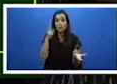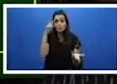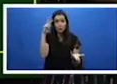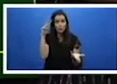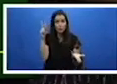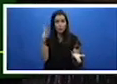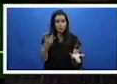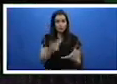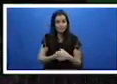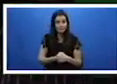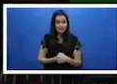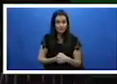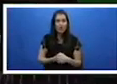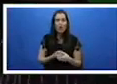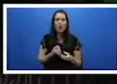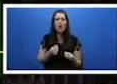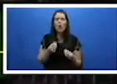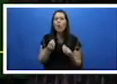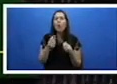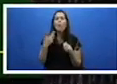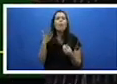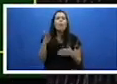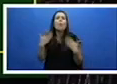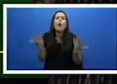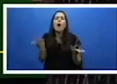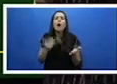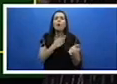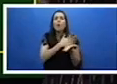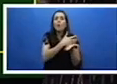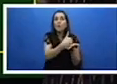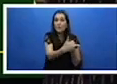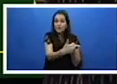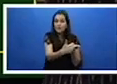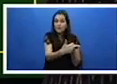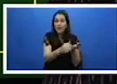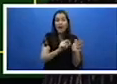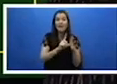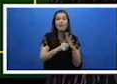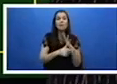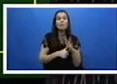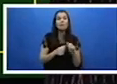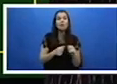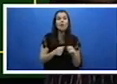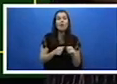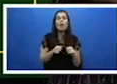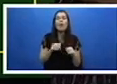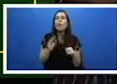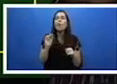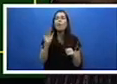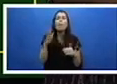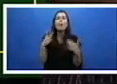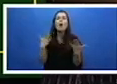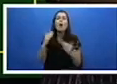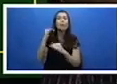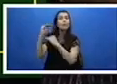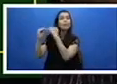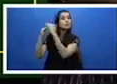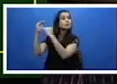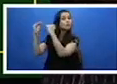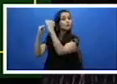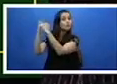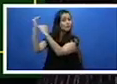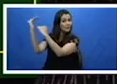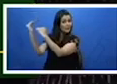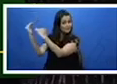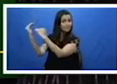texto? Qual vai ser o começo? Depois. Qual vai ser o desenvolvimento dessa história, né?